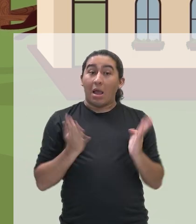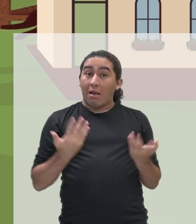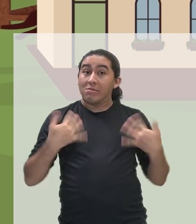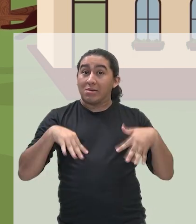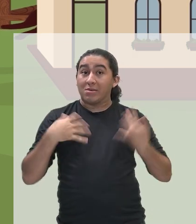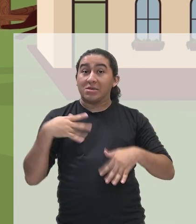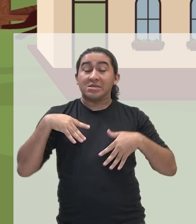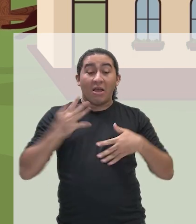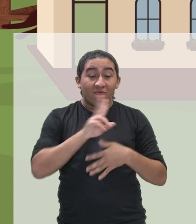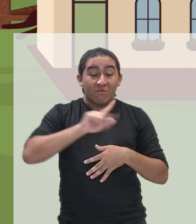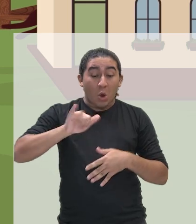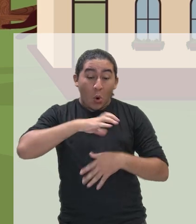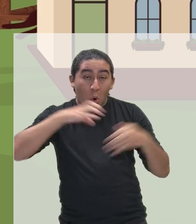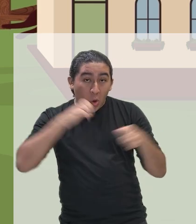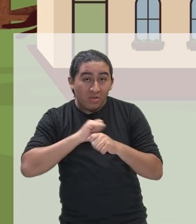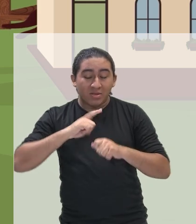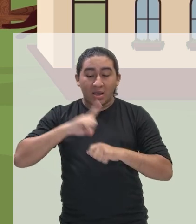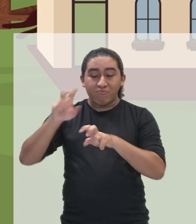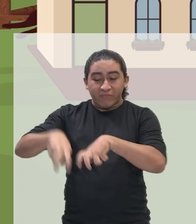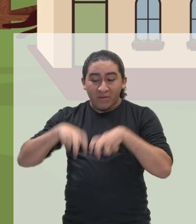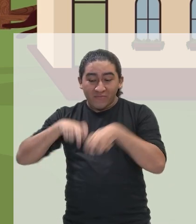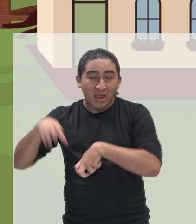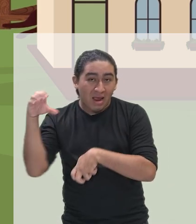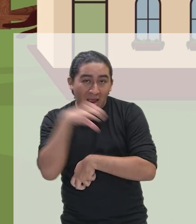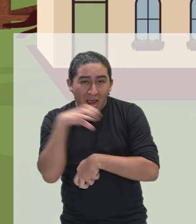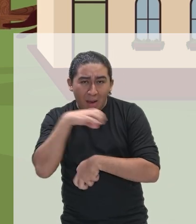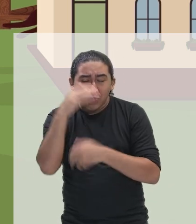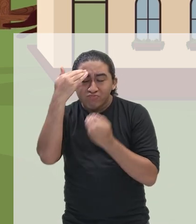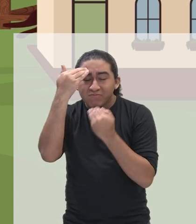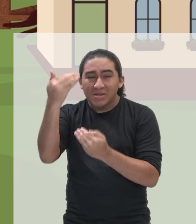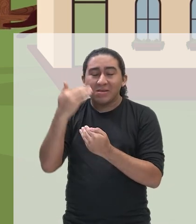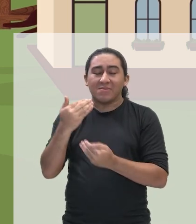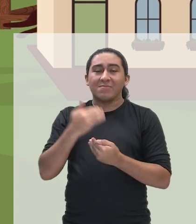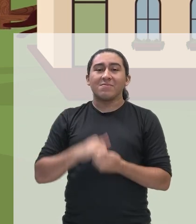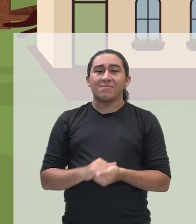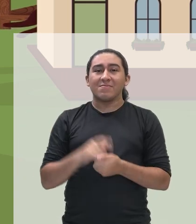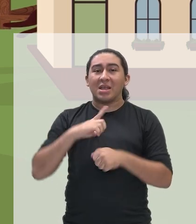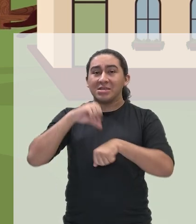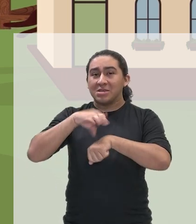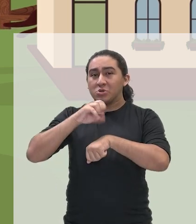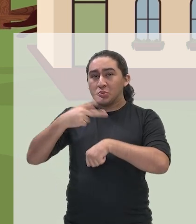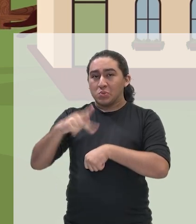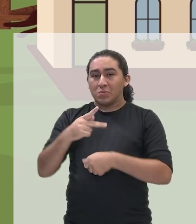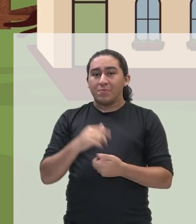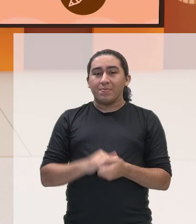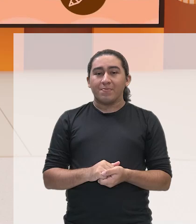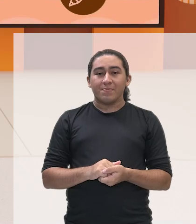minha roça e plantar meu feijão é logo. Obrigado, compadre, pela dica.